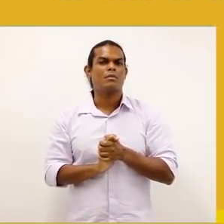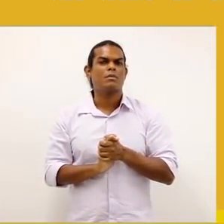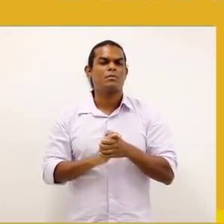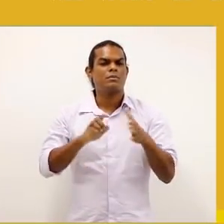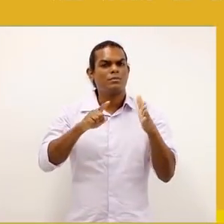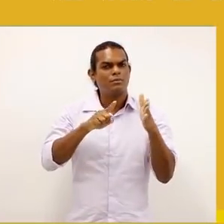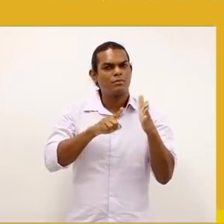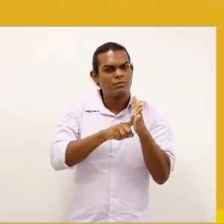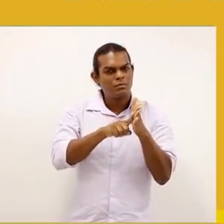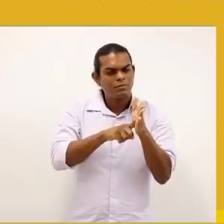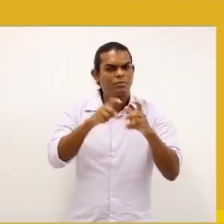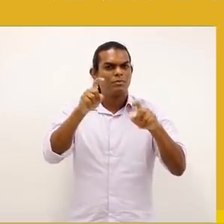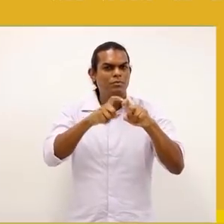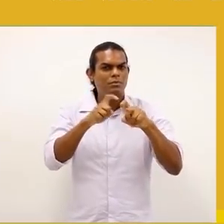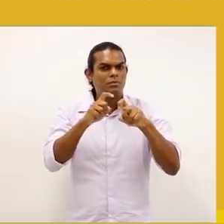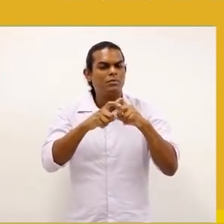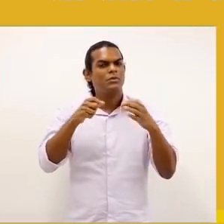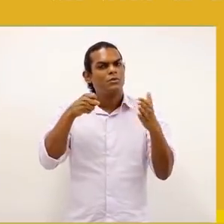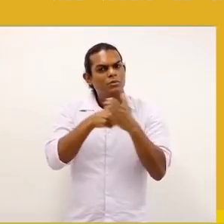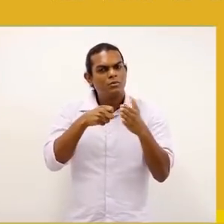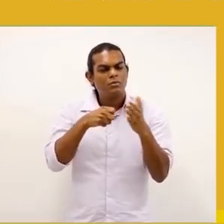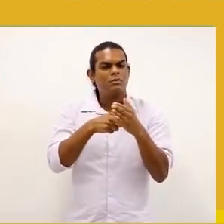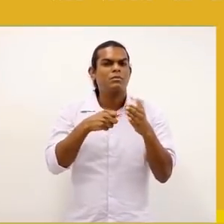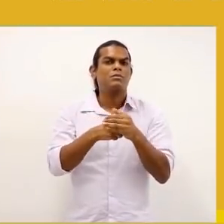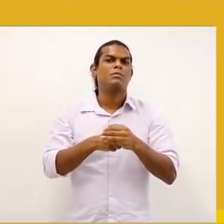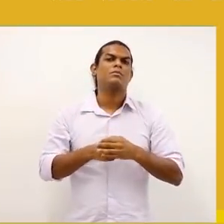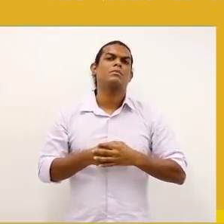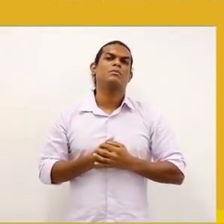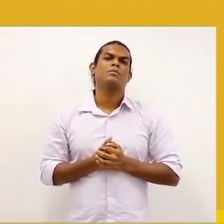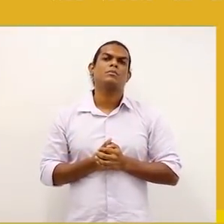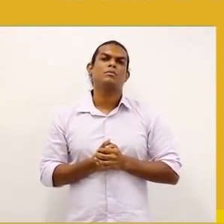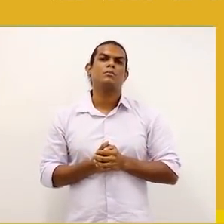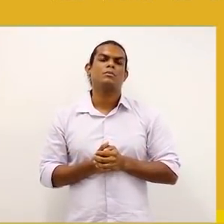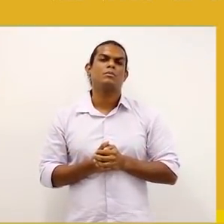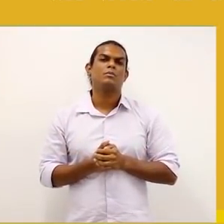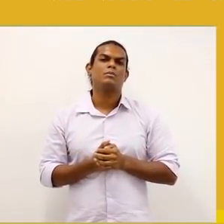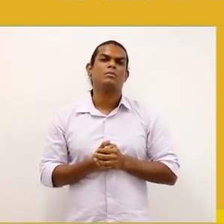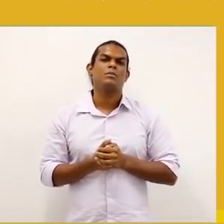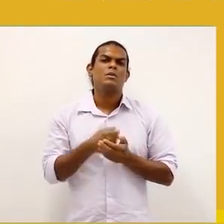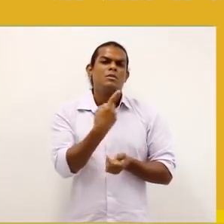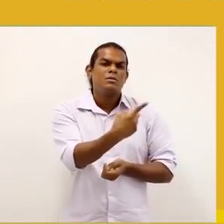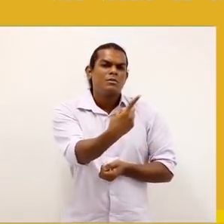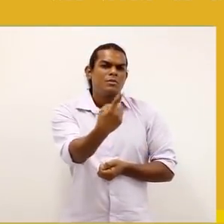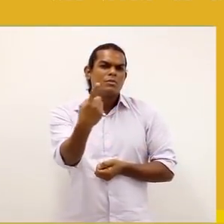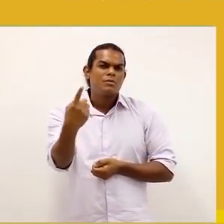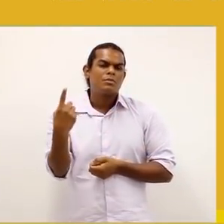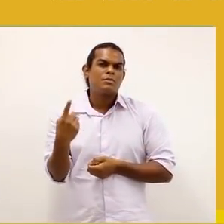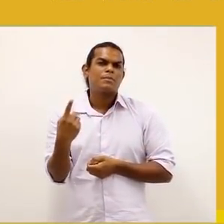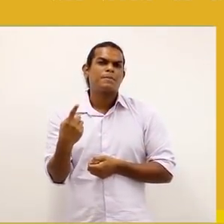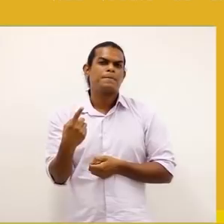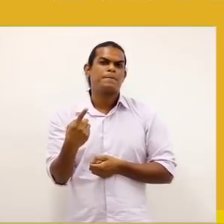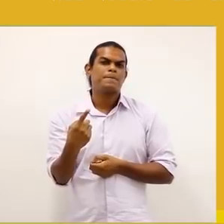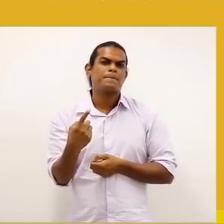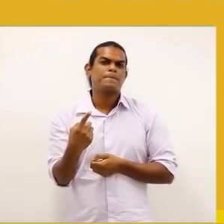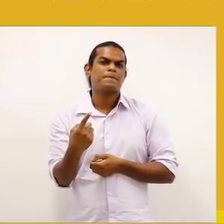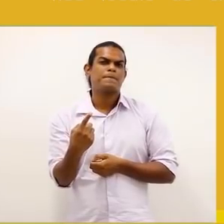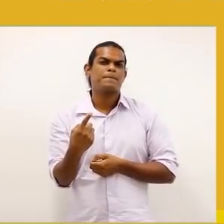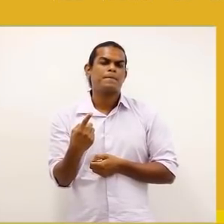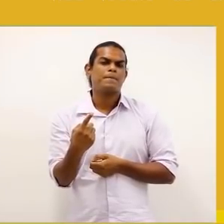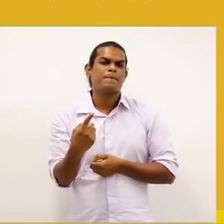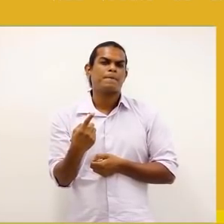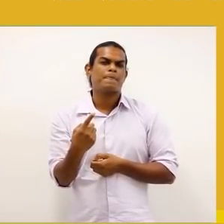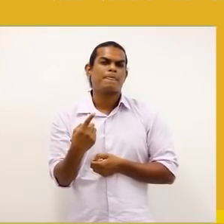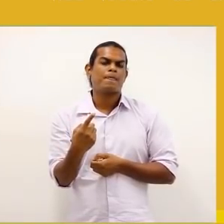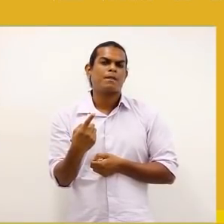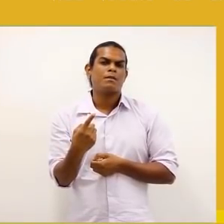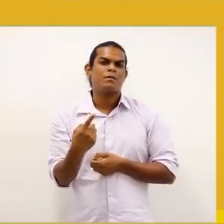funcionários. E o resultado desses exames tem que ser informado aos funcionários também. Bem assim, apresentar as avaliações ambientais